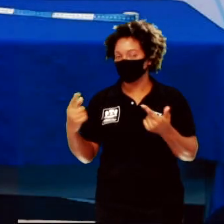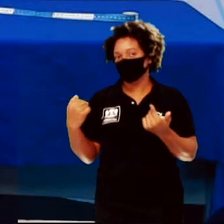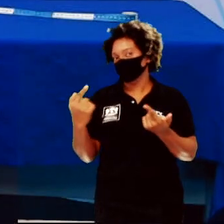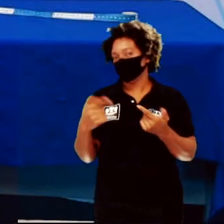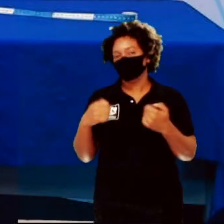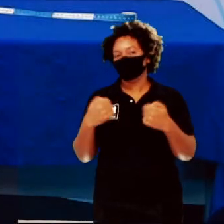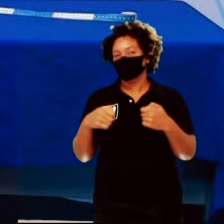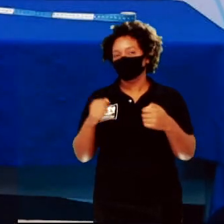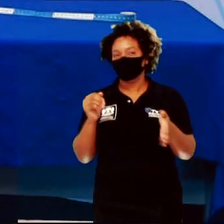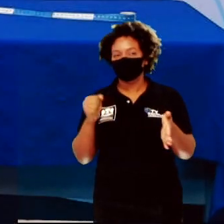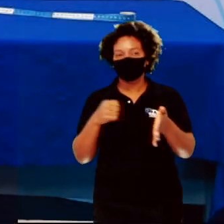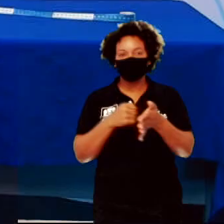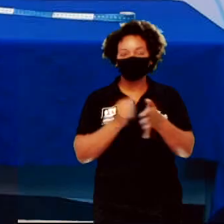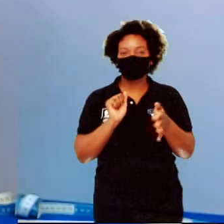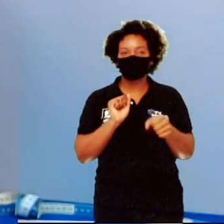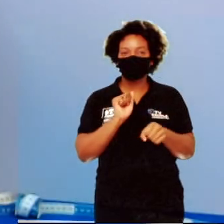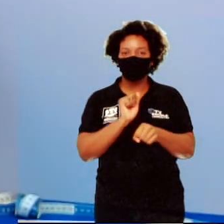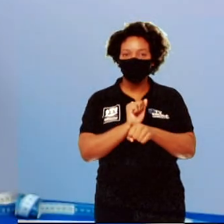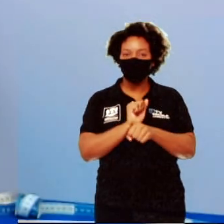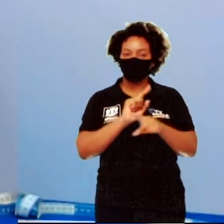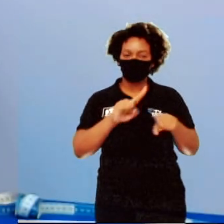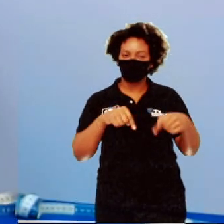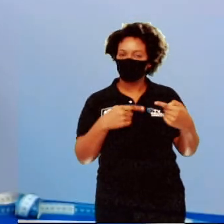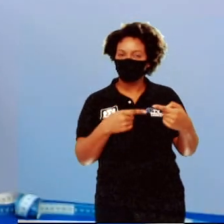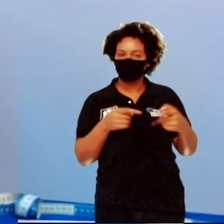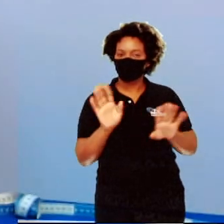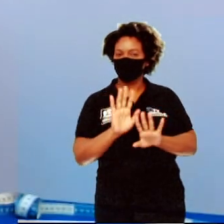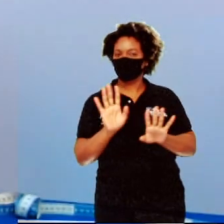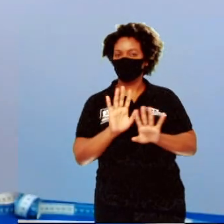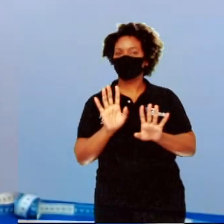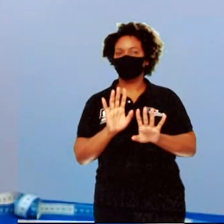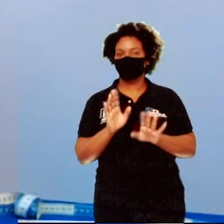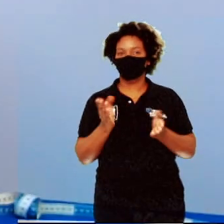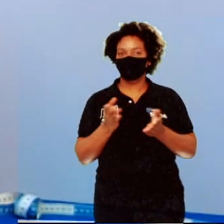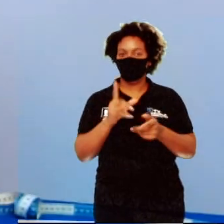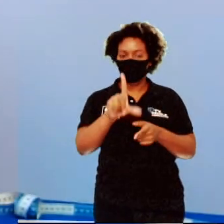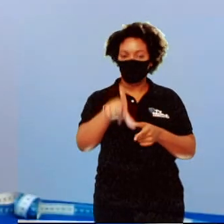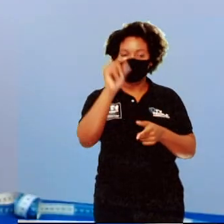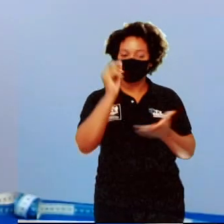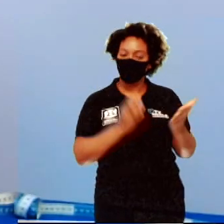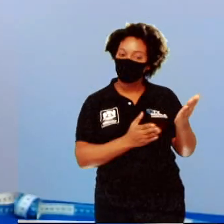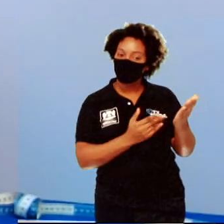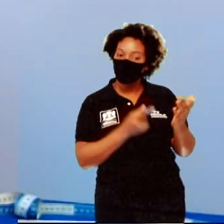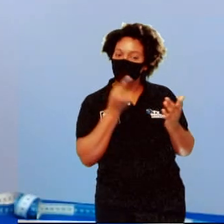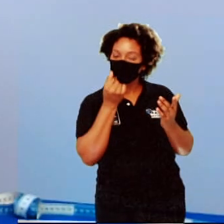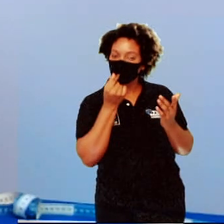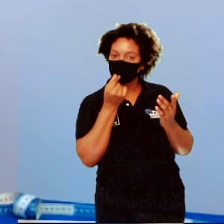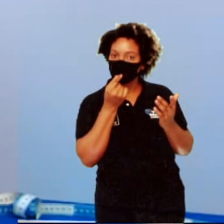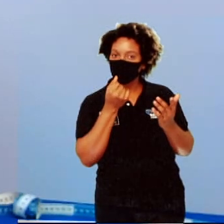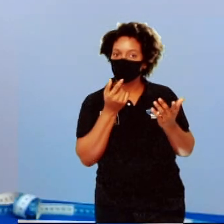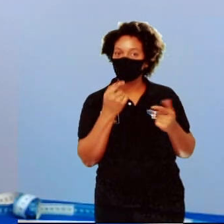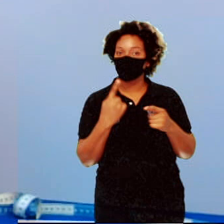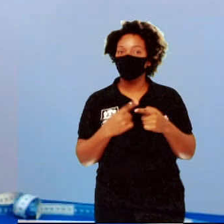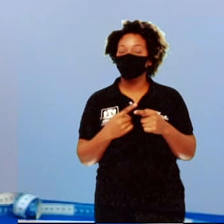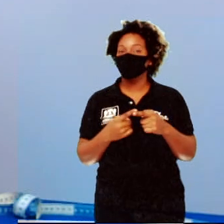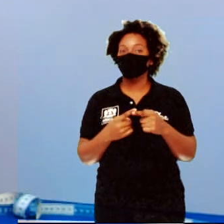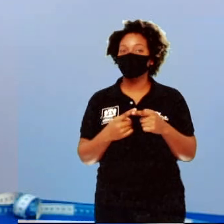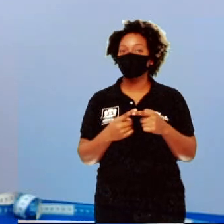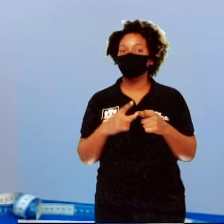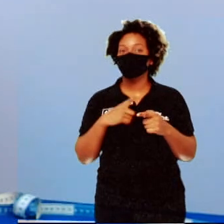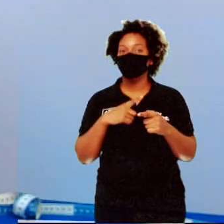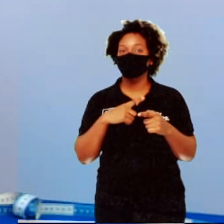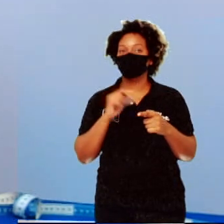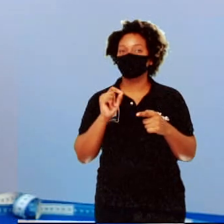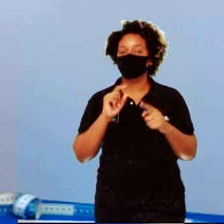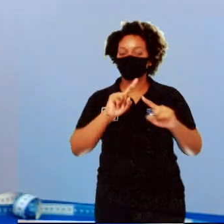poderia terminar a nossa aula sem o nosso desafio. E hoje, pega aí o seu caderno, o seu lápis, porque eu tenho aqui um